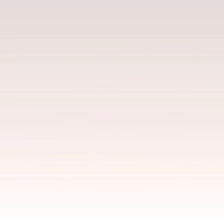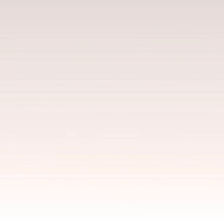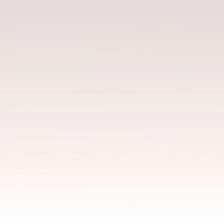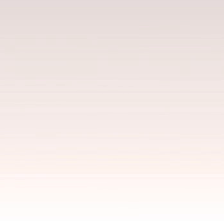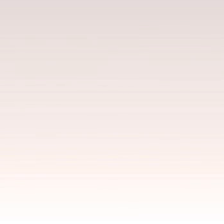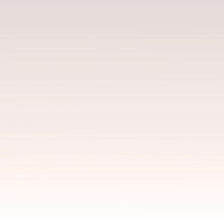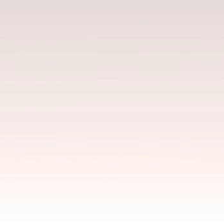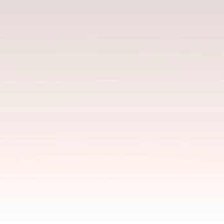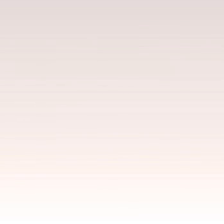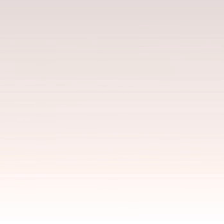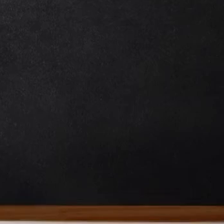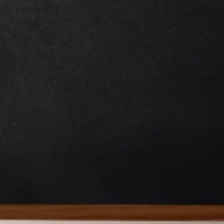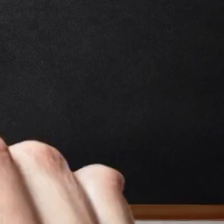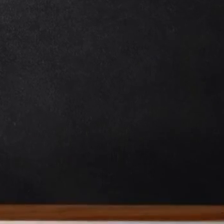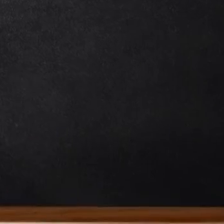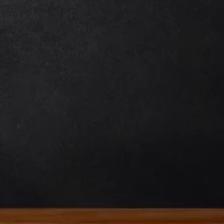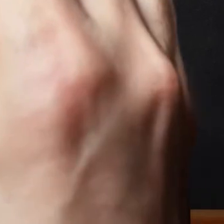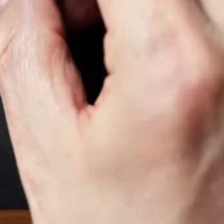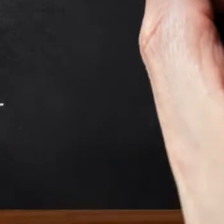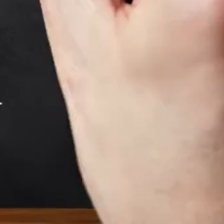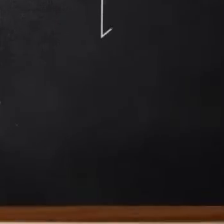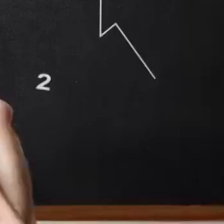E aí